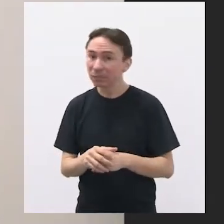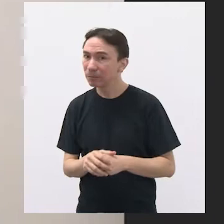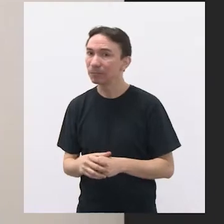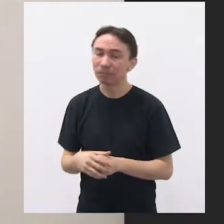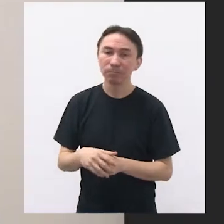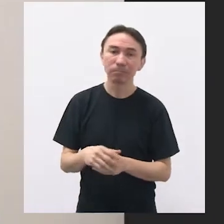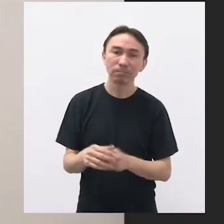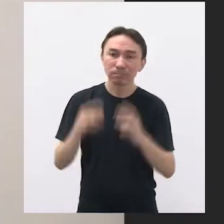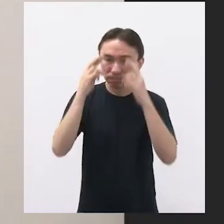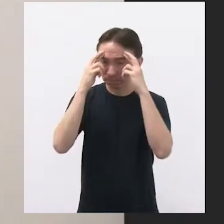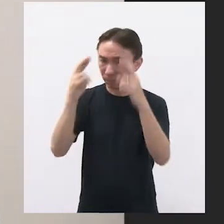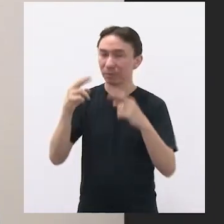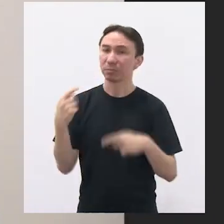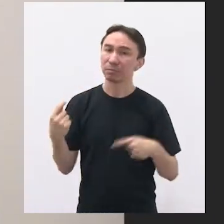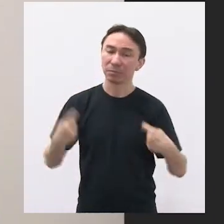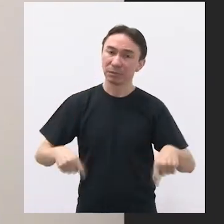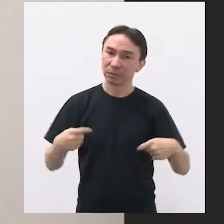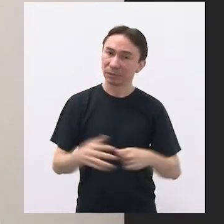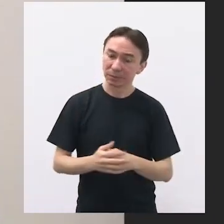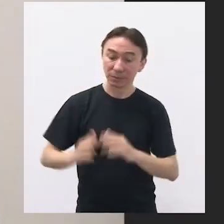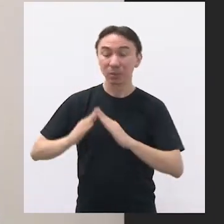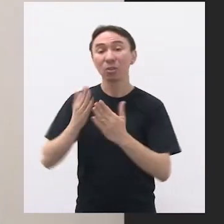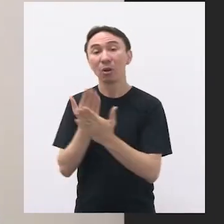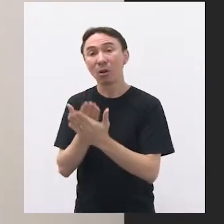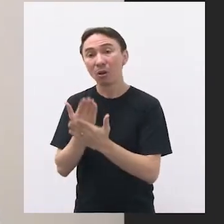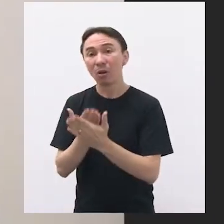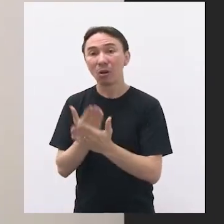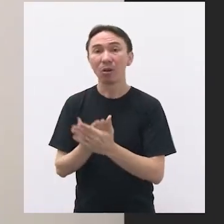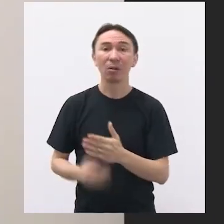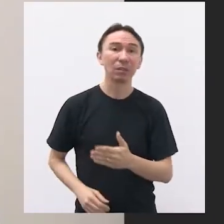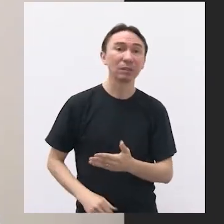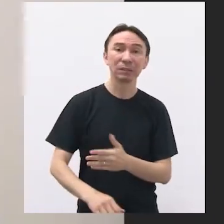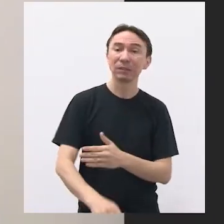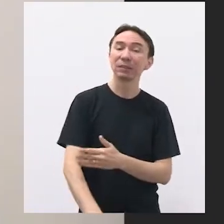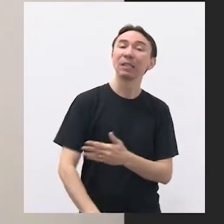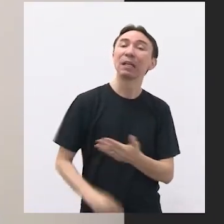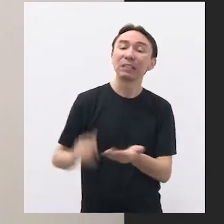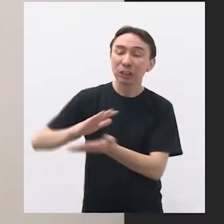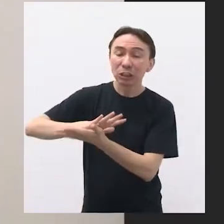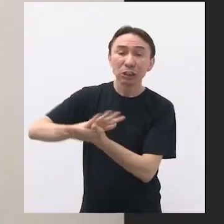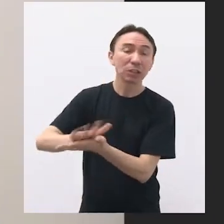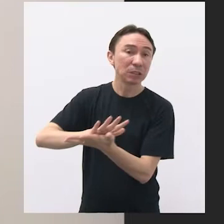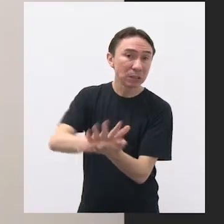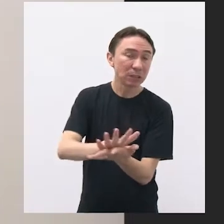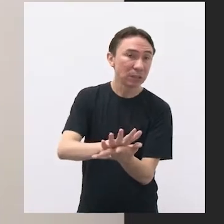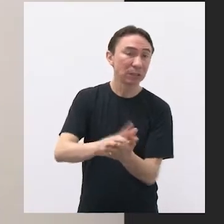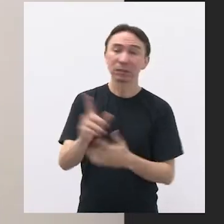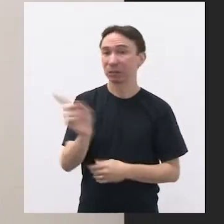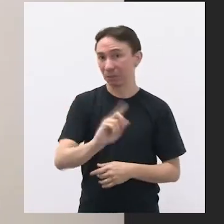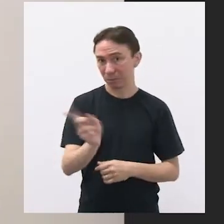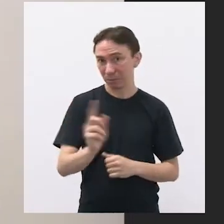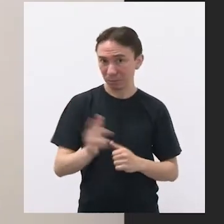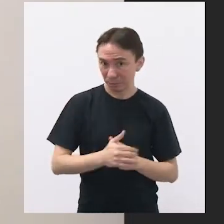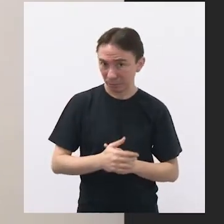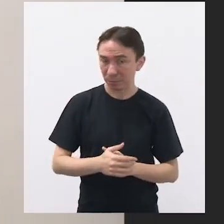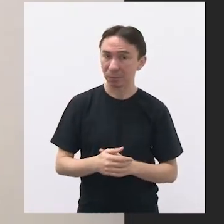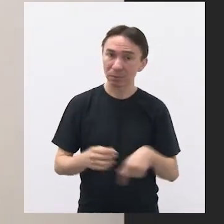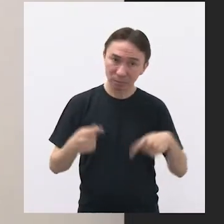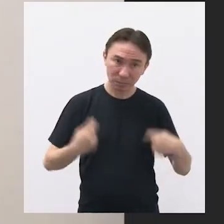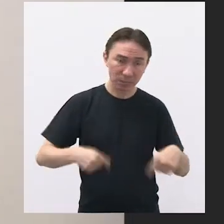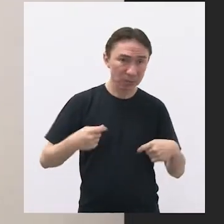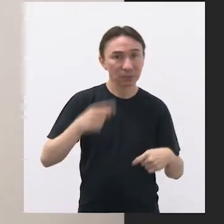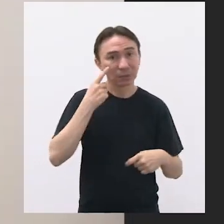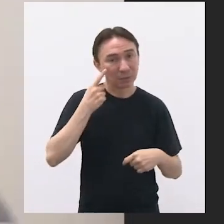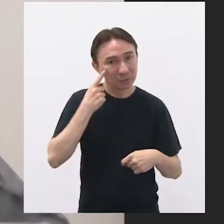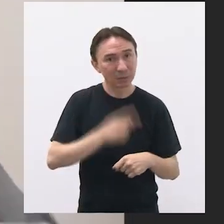espaço de discriminação. Ela deve valorizar a diferença, mas não produzir desigualdade. E aí,